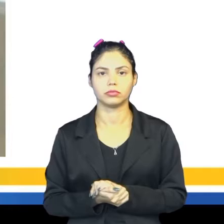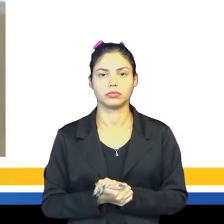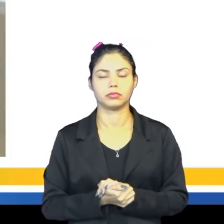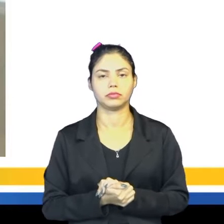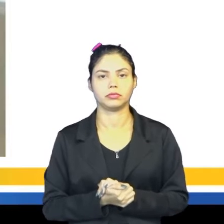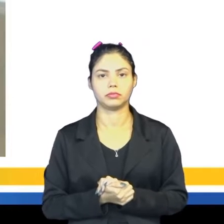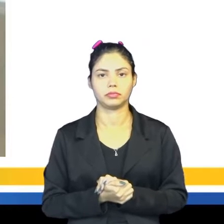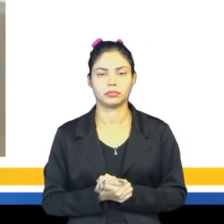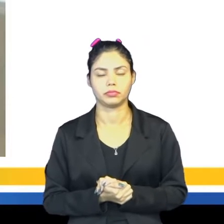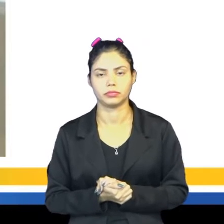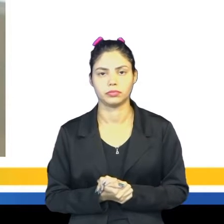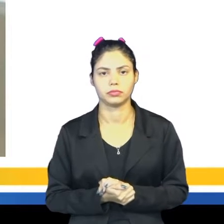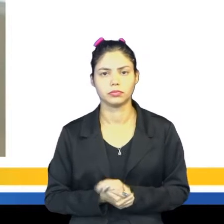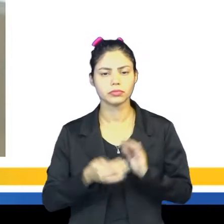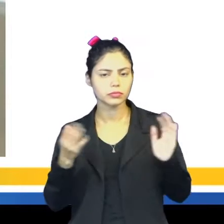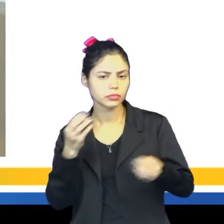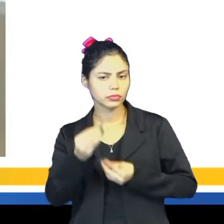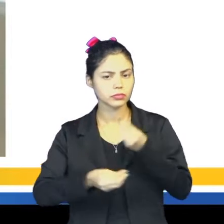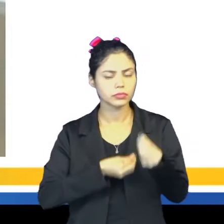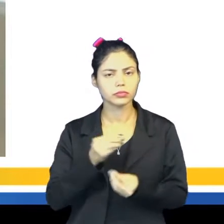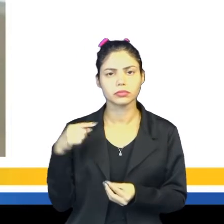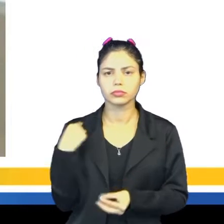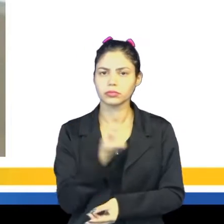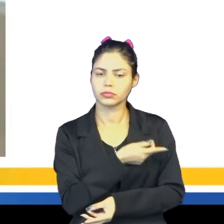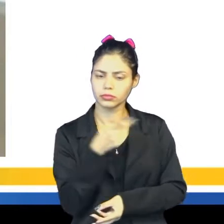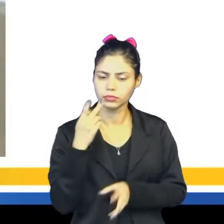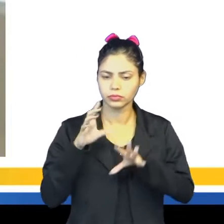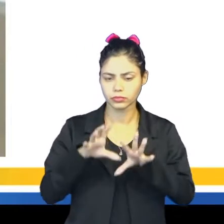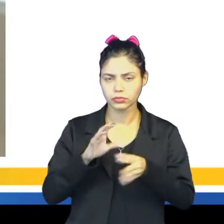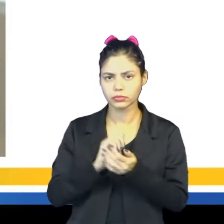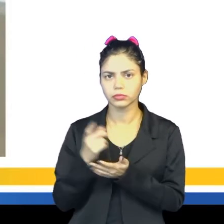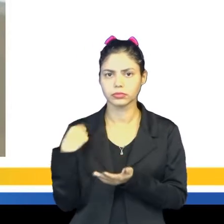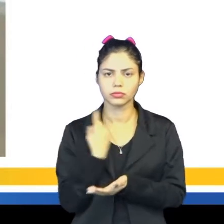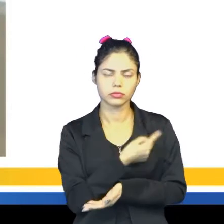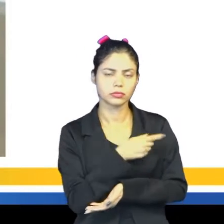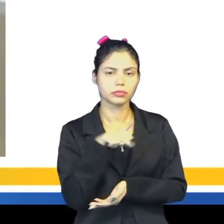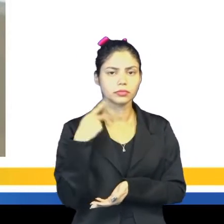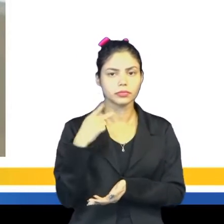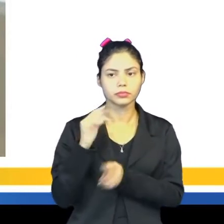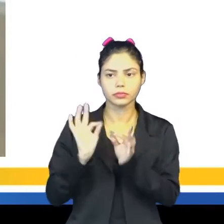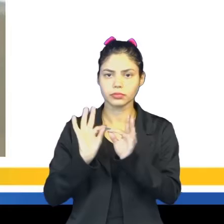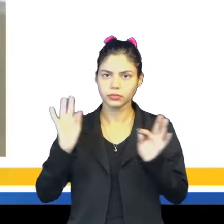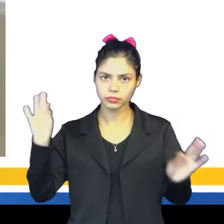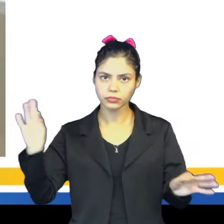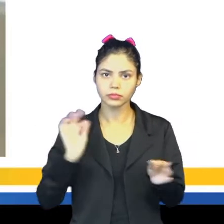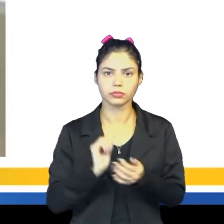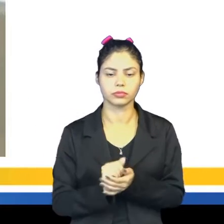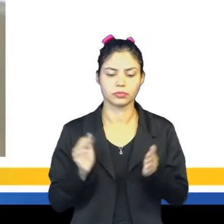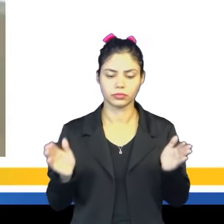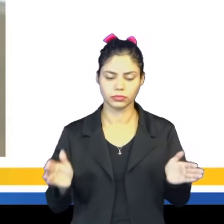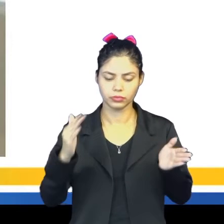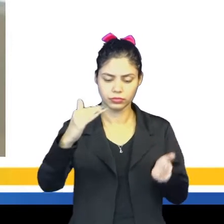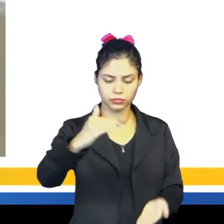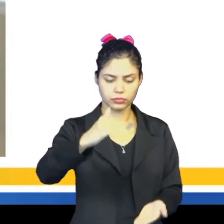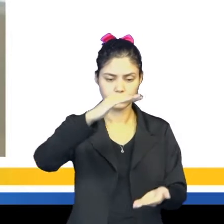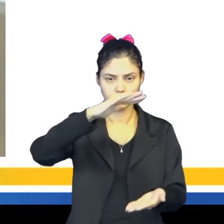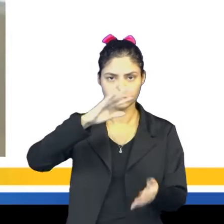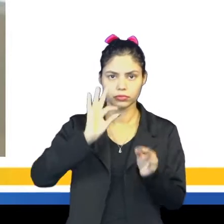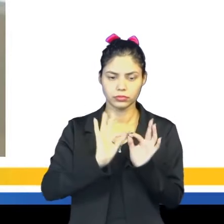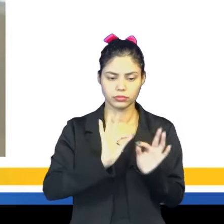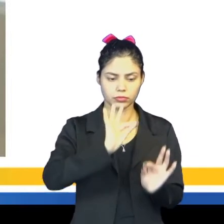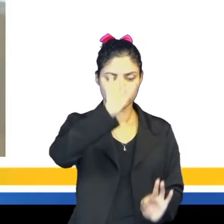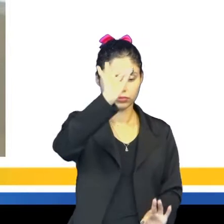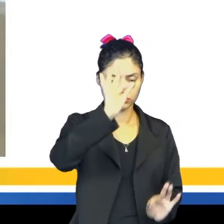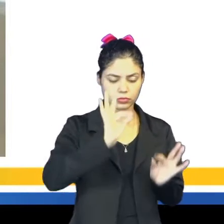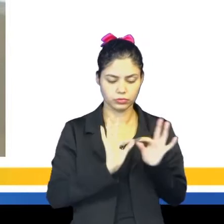largura e a altura. Então, quando falamos disso, nós estamos falando de medidas ao cubo.